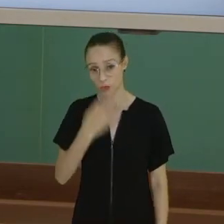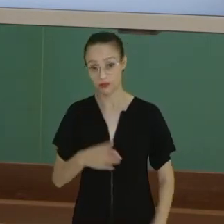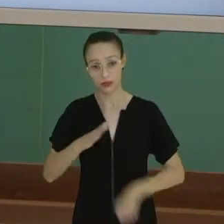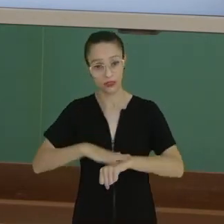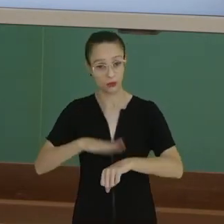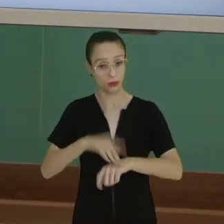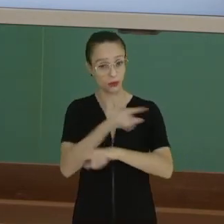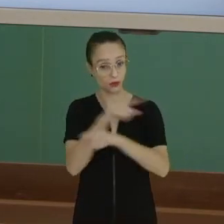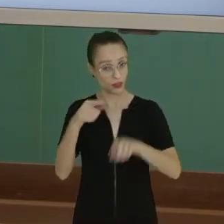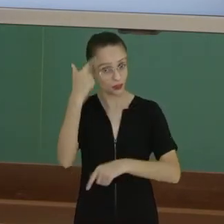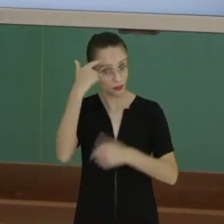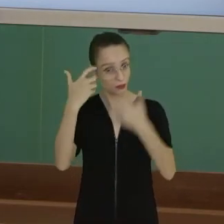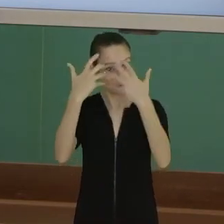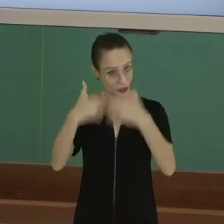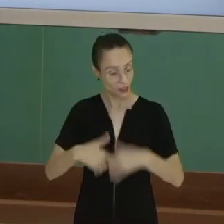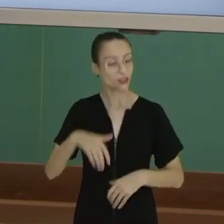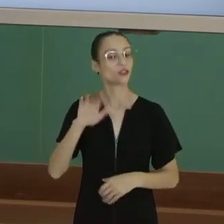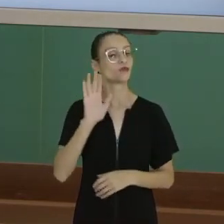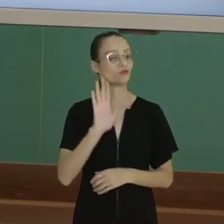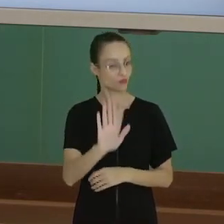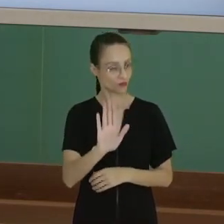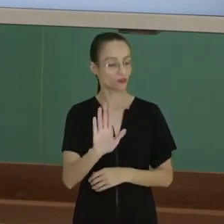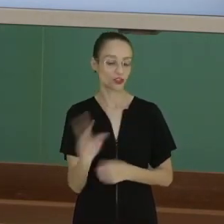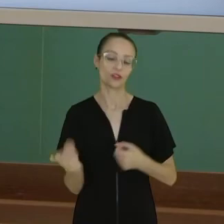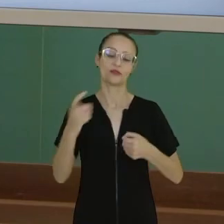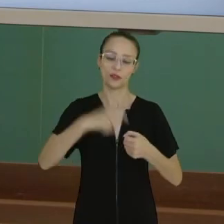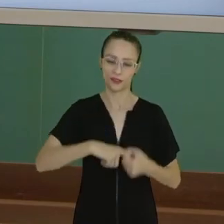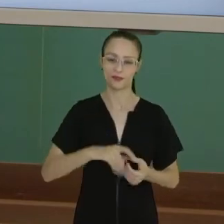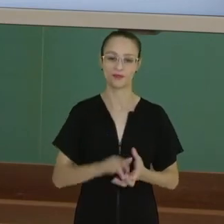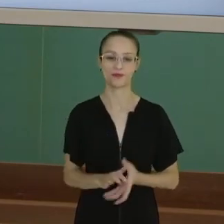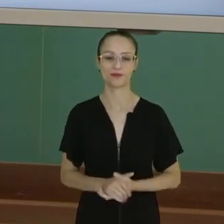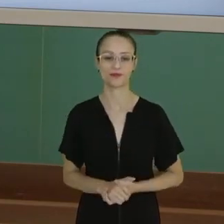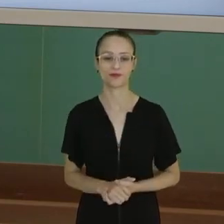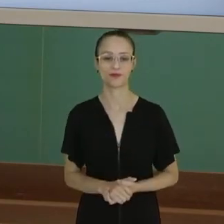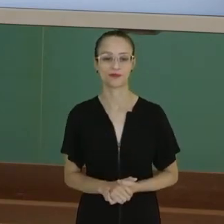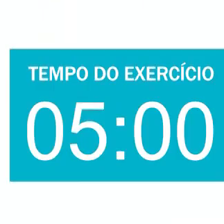tempinho para vocês pensarem e daqui a pouco nós estamos de volta.